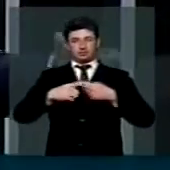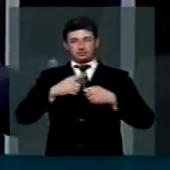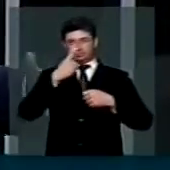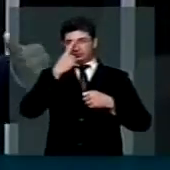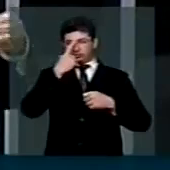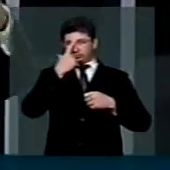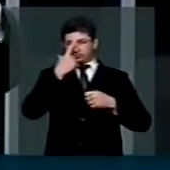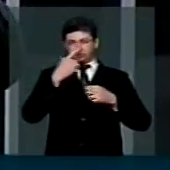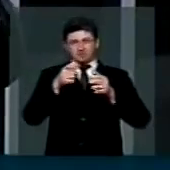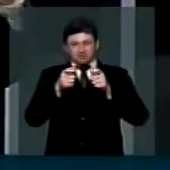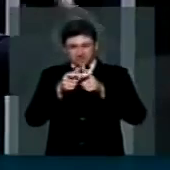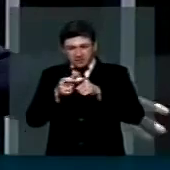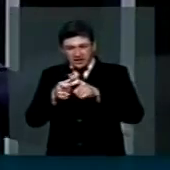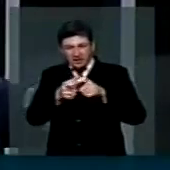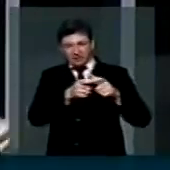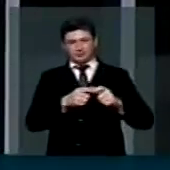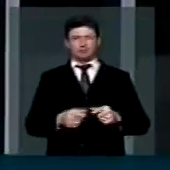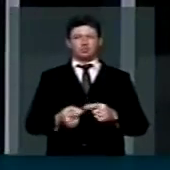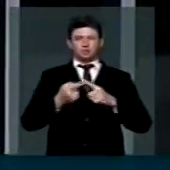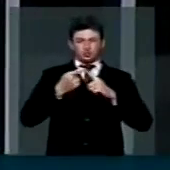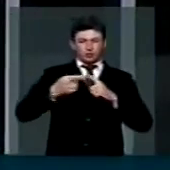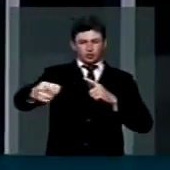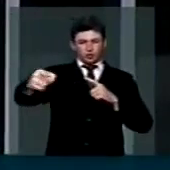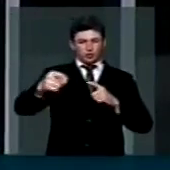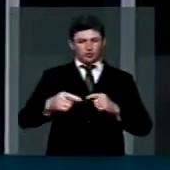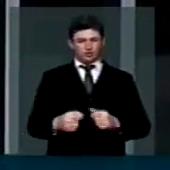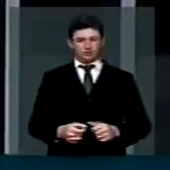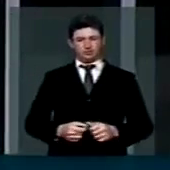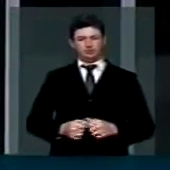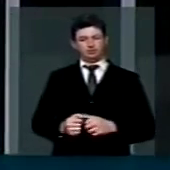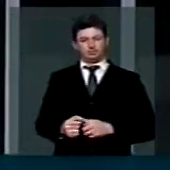municípios pequenos, distantes, que não têm